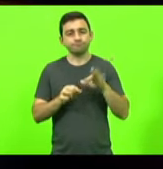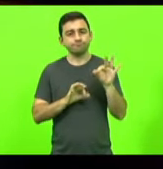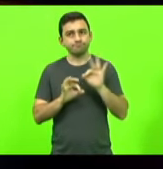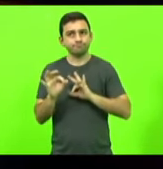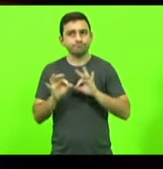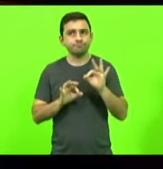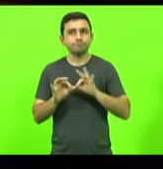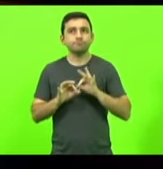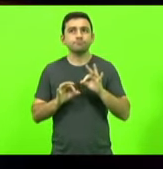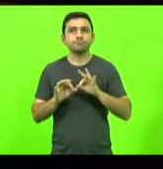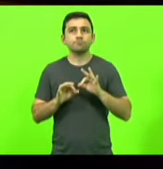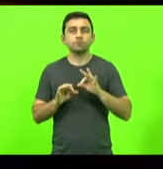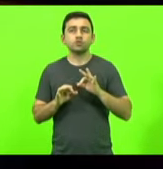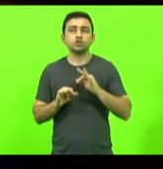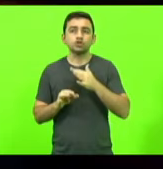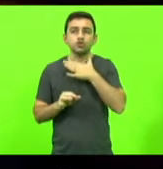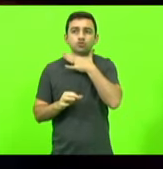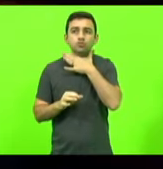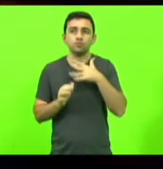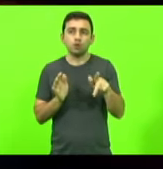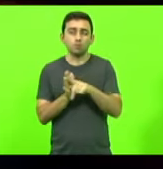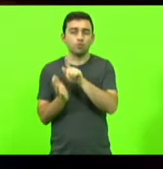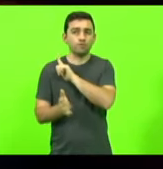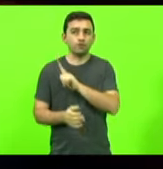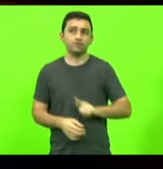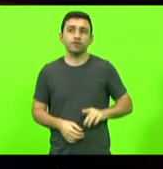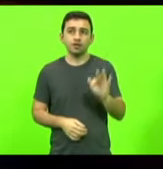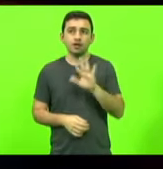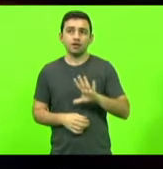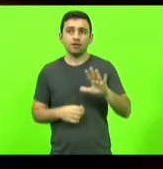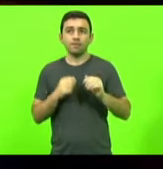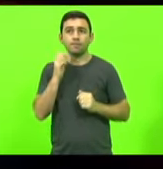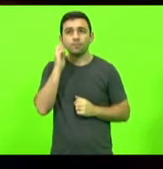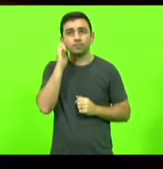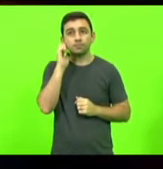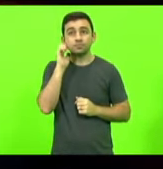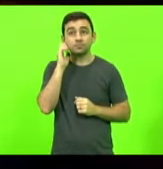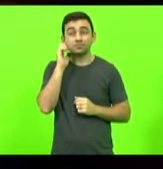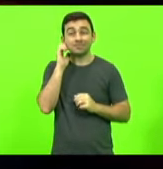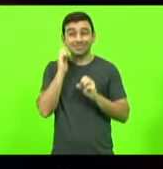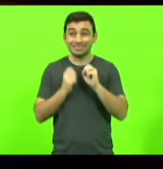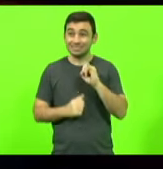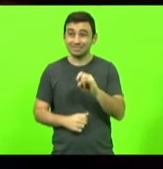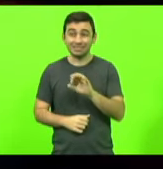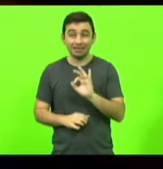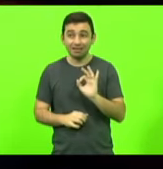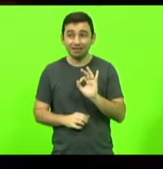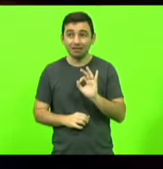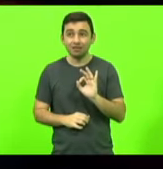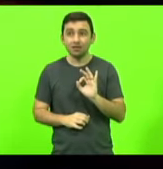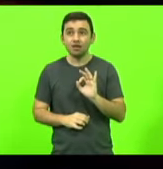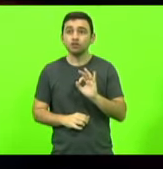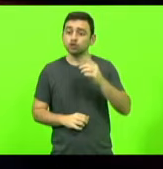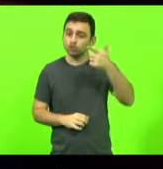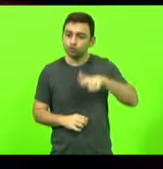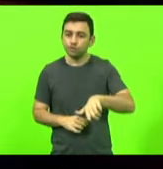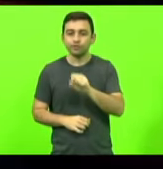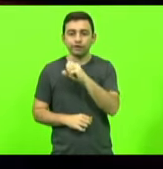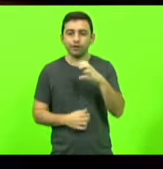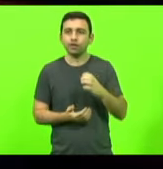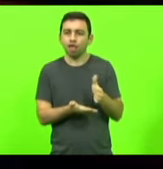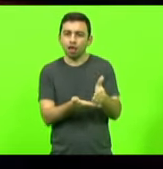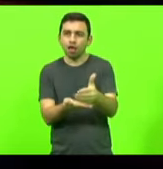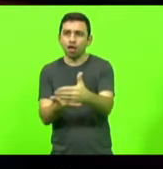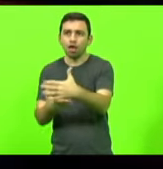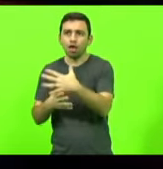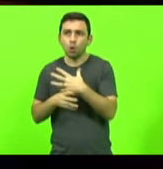a negociação da dívida dos estados com a União for feita. Se não, Santa Catarina mais uma vez vai estar arrecadando muito